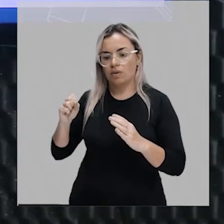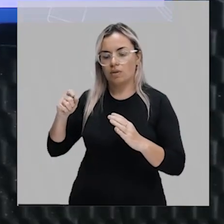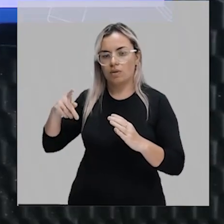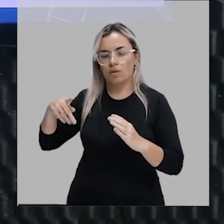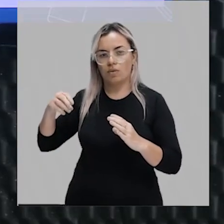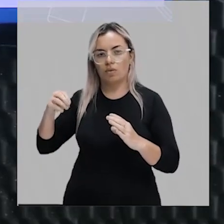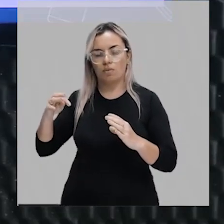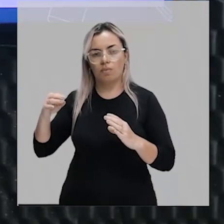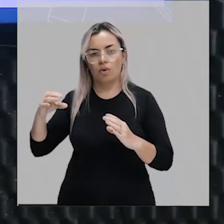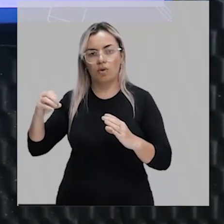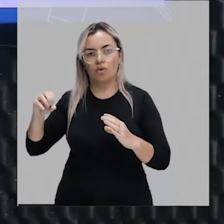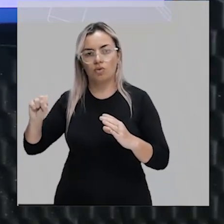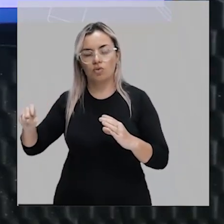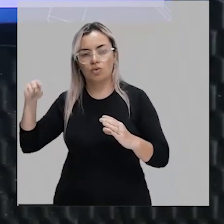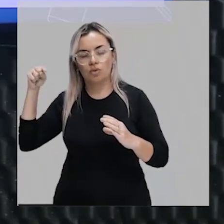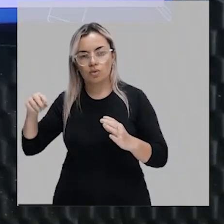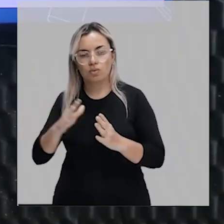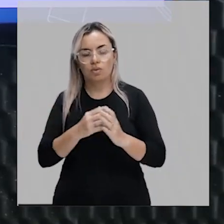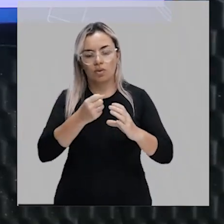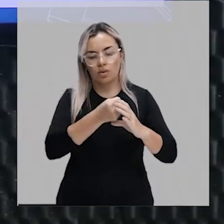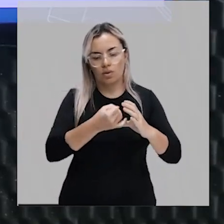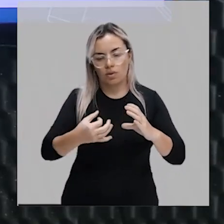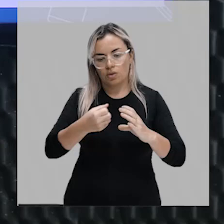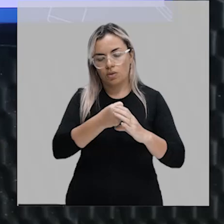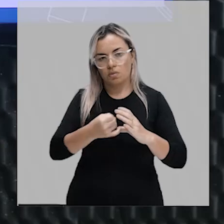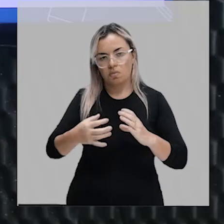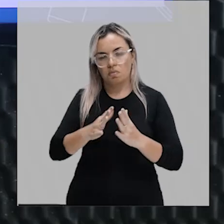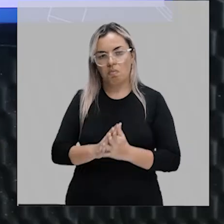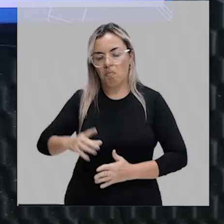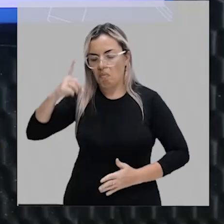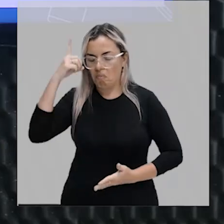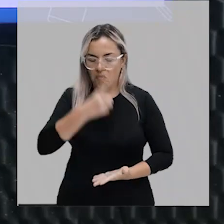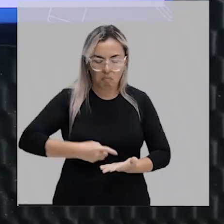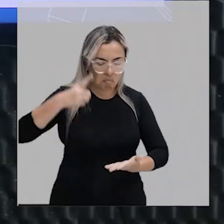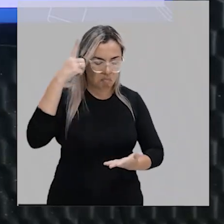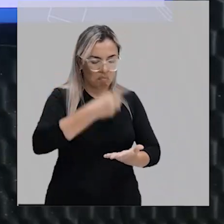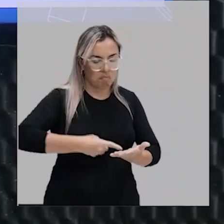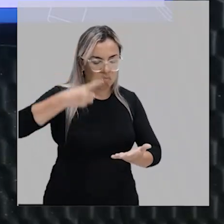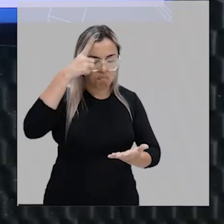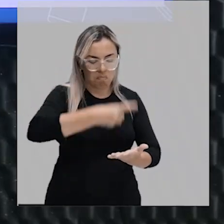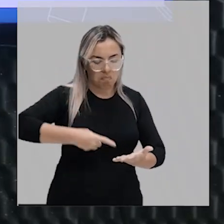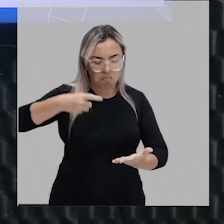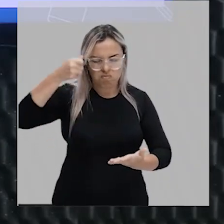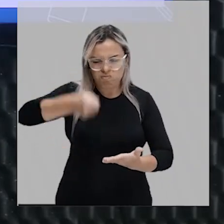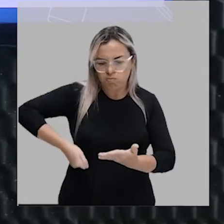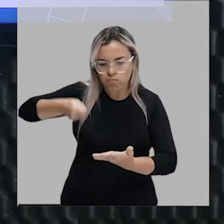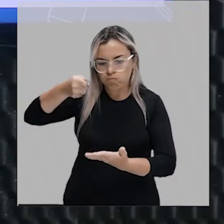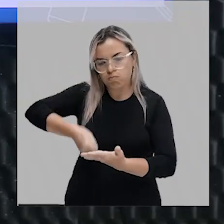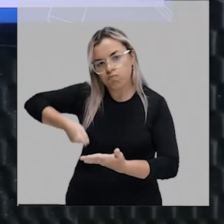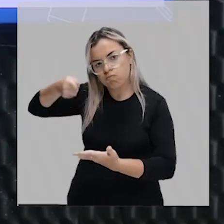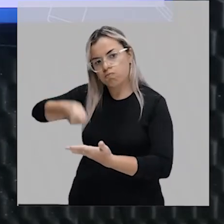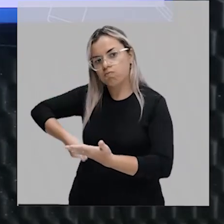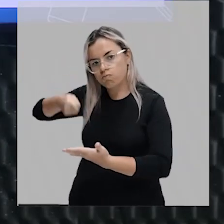estados despóticos. São estados tiranos. São estados autoritários.